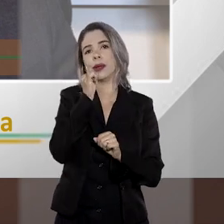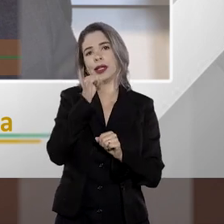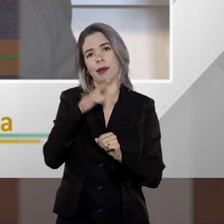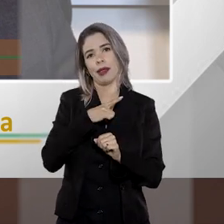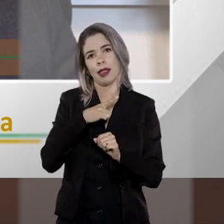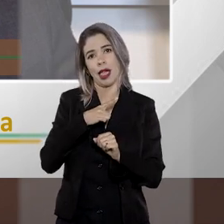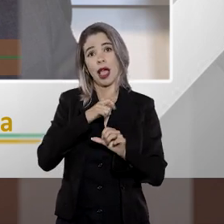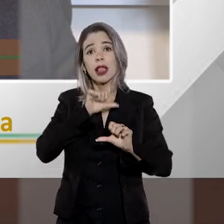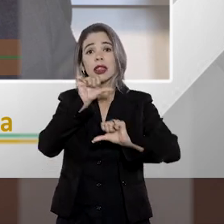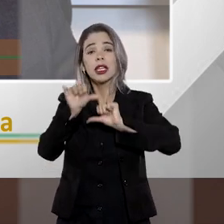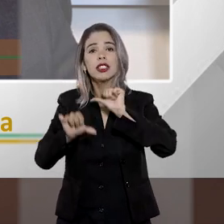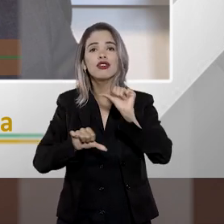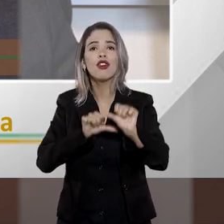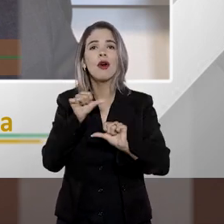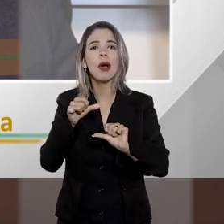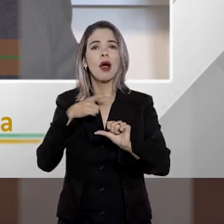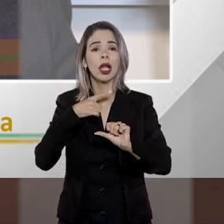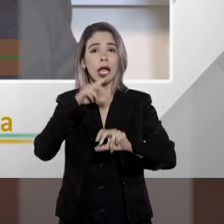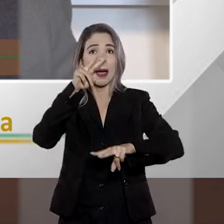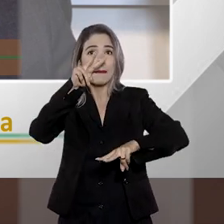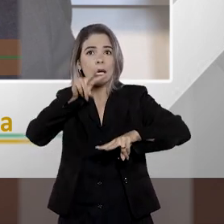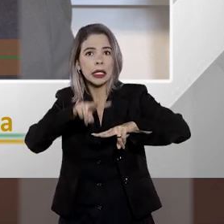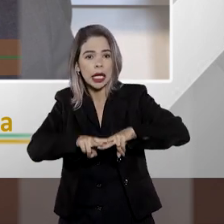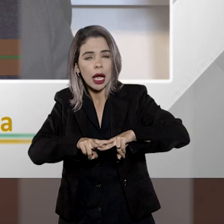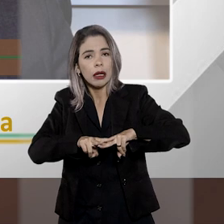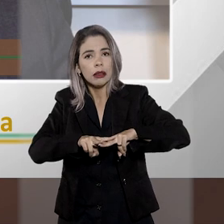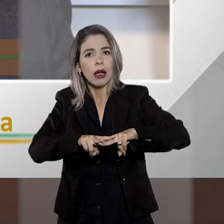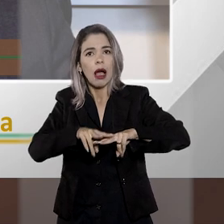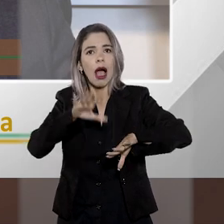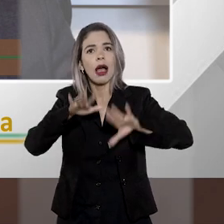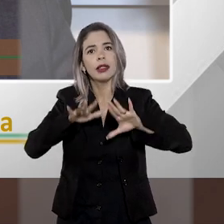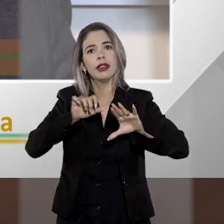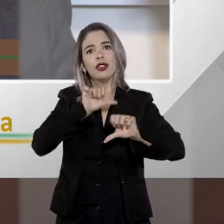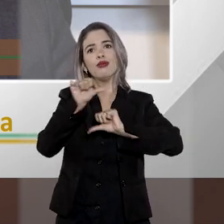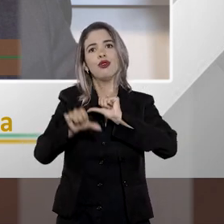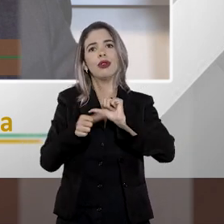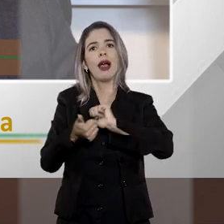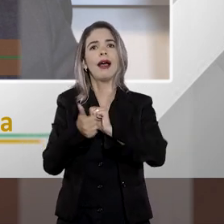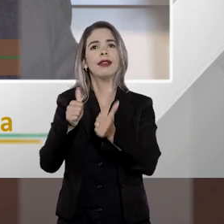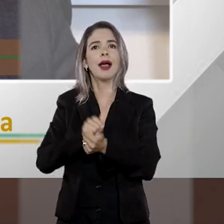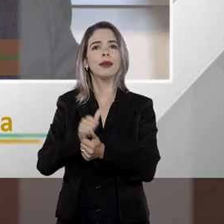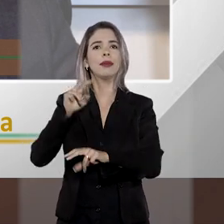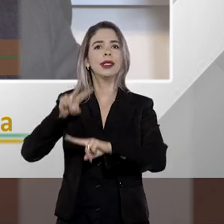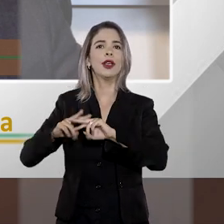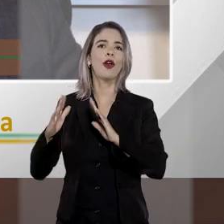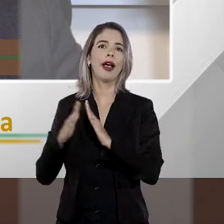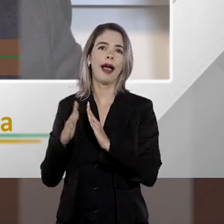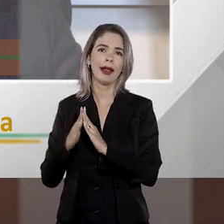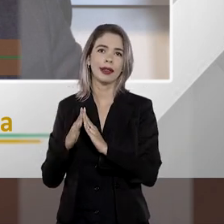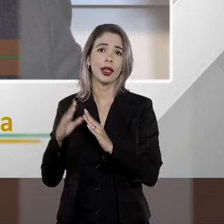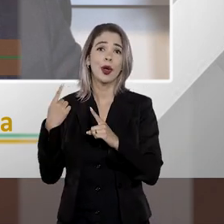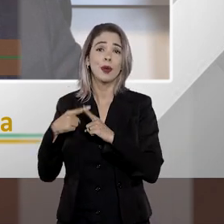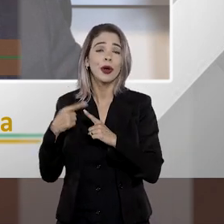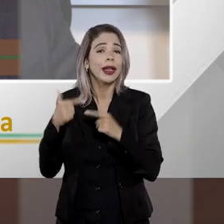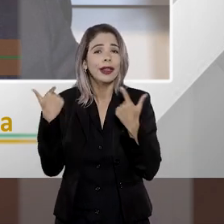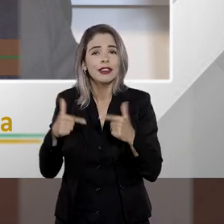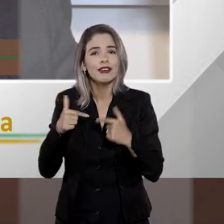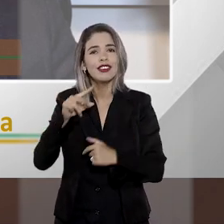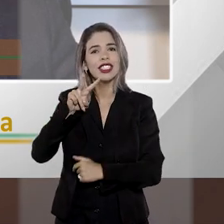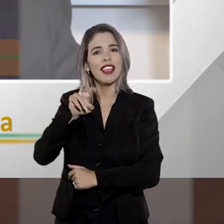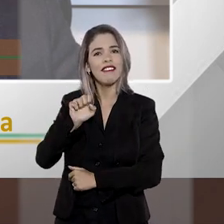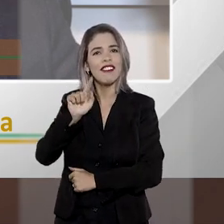exemplo, transformar-se a prisão em prisão domiciliar, justamente pelo fato de inexistir